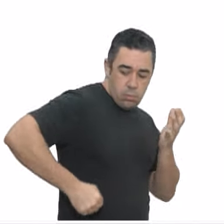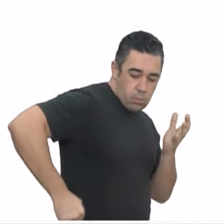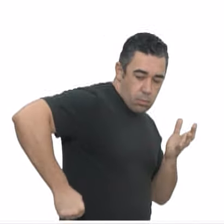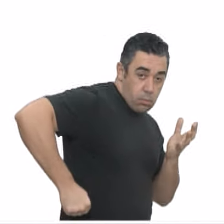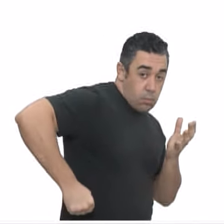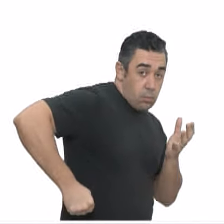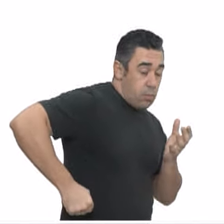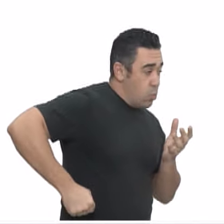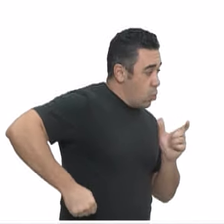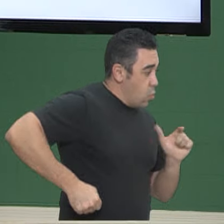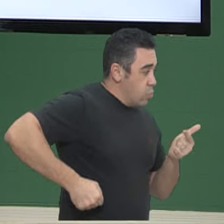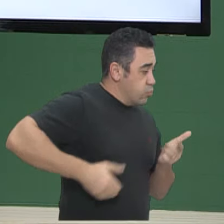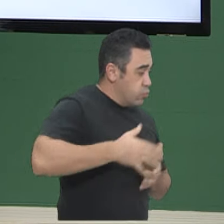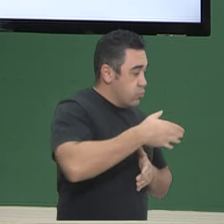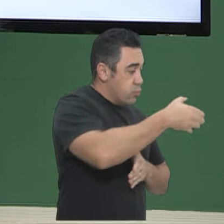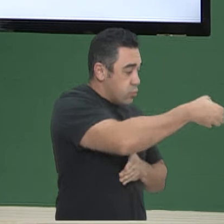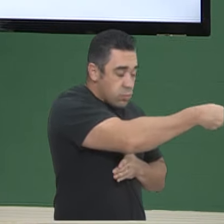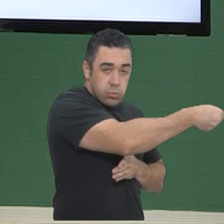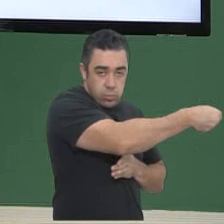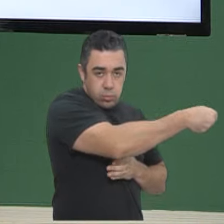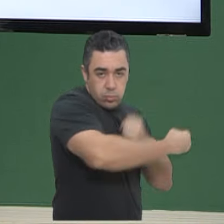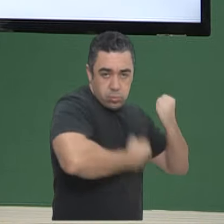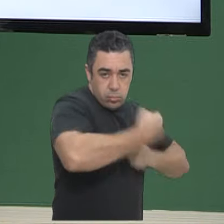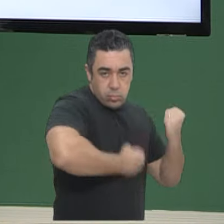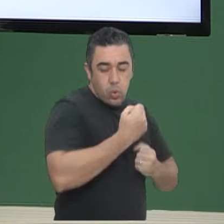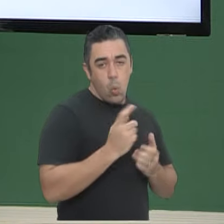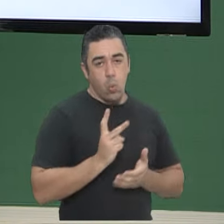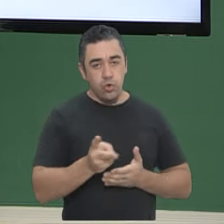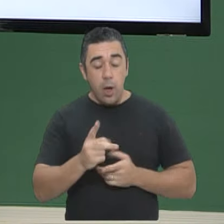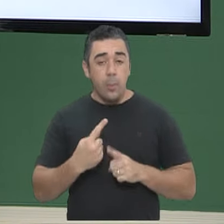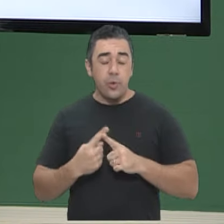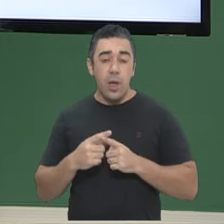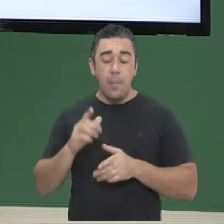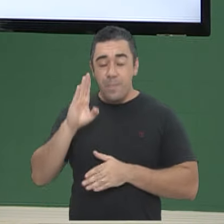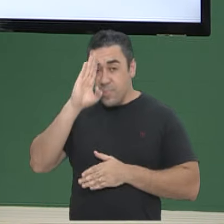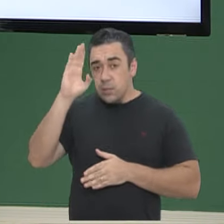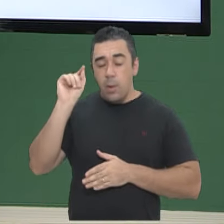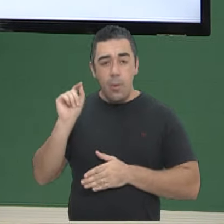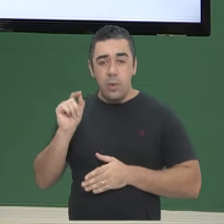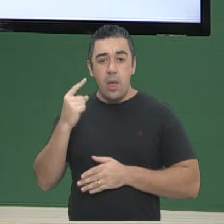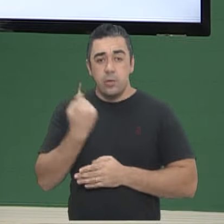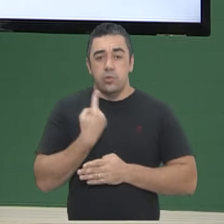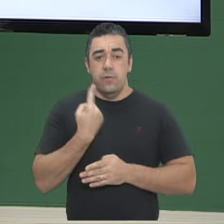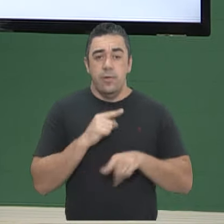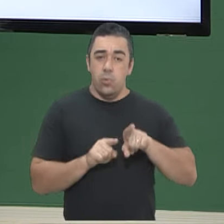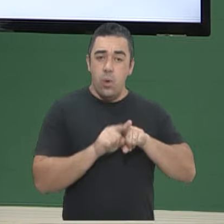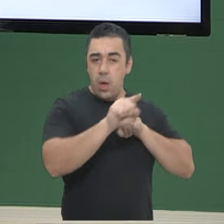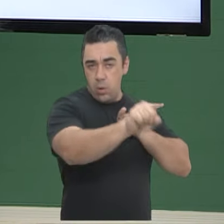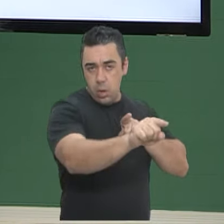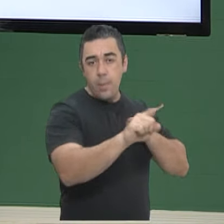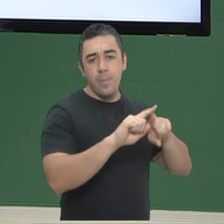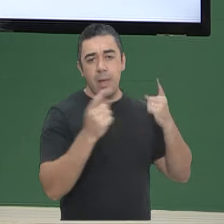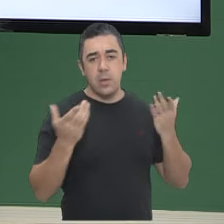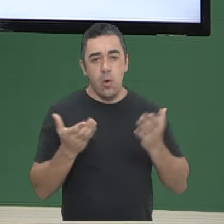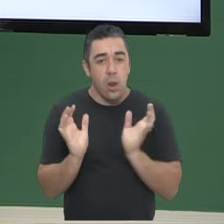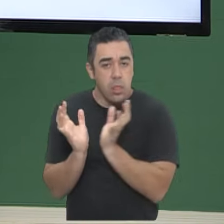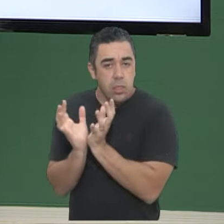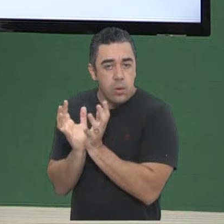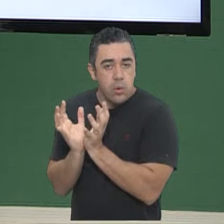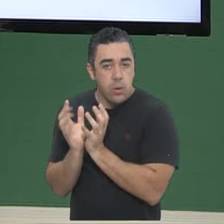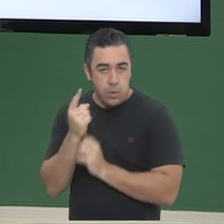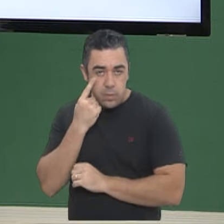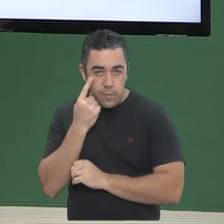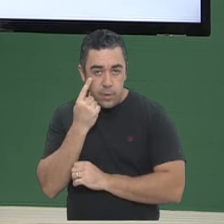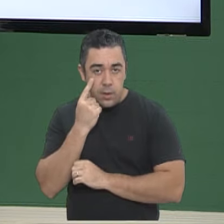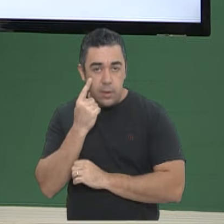como característica ser um esporte individual, mas aqui nós temos uma modalidade que ela é de maneira coletiva. Ou seja,